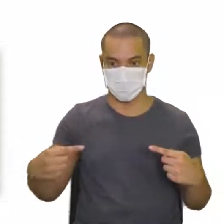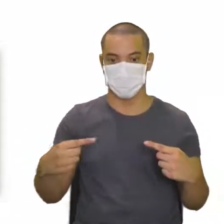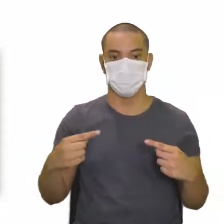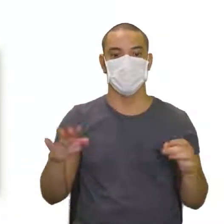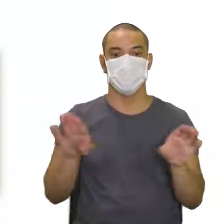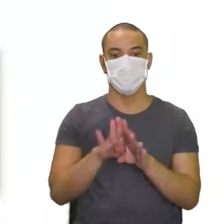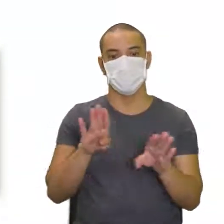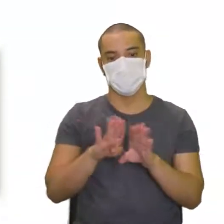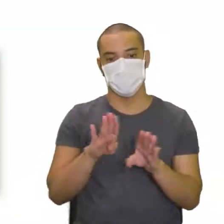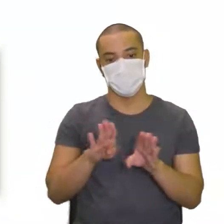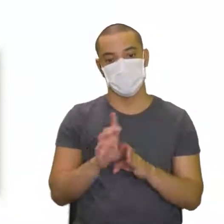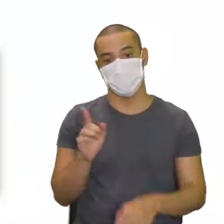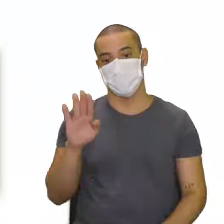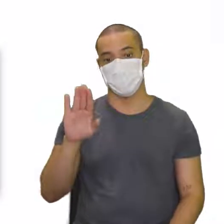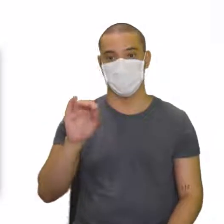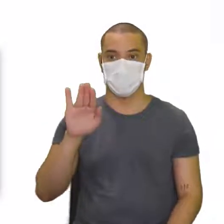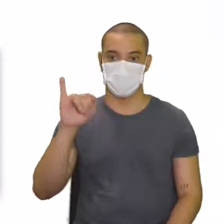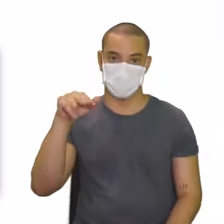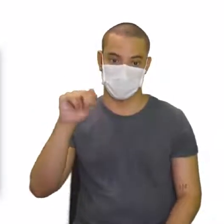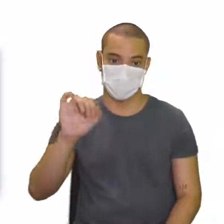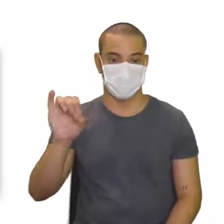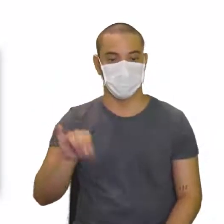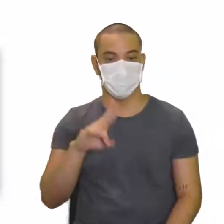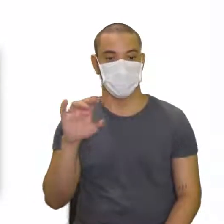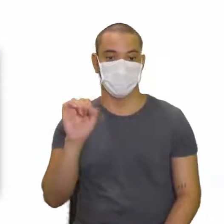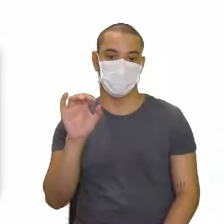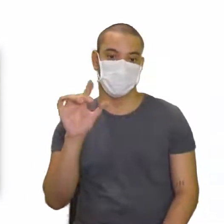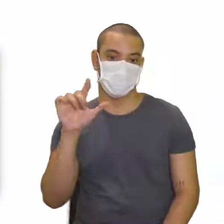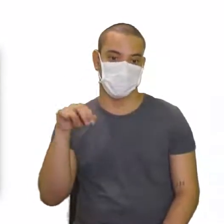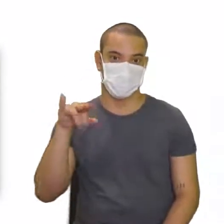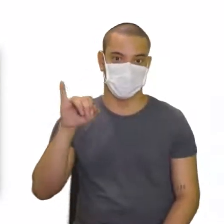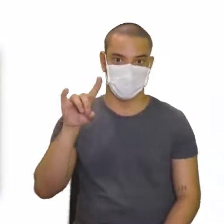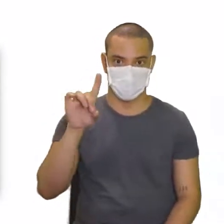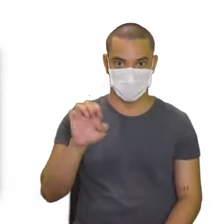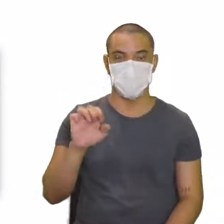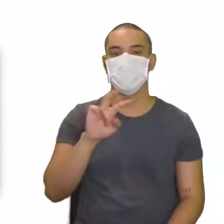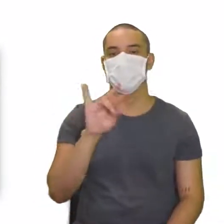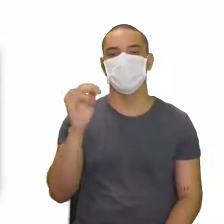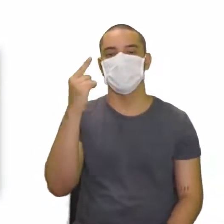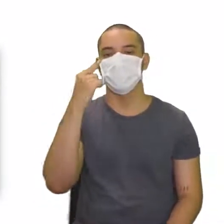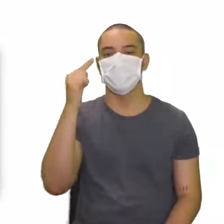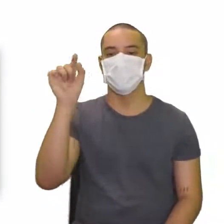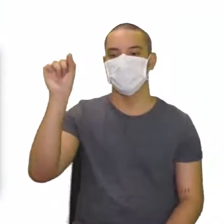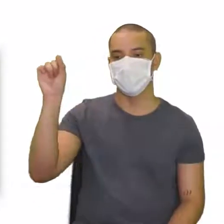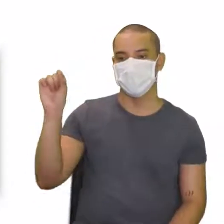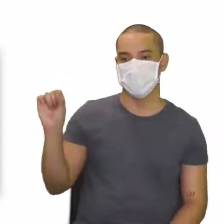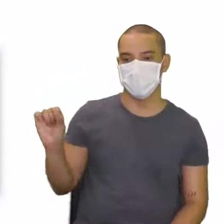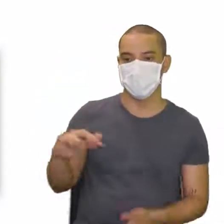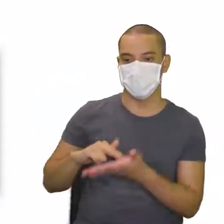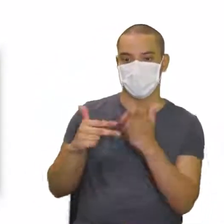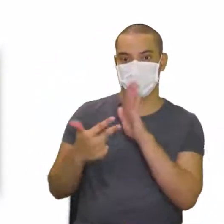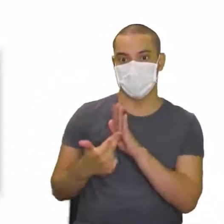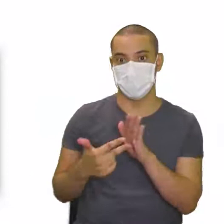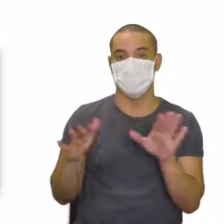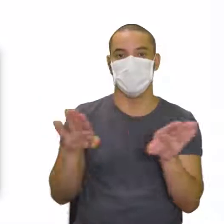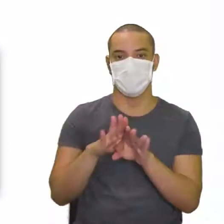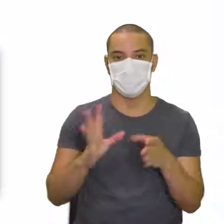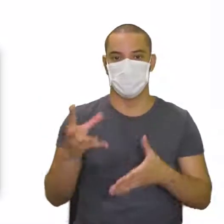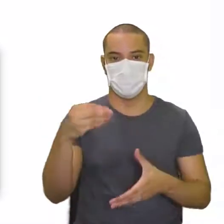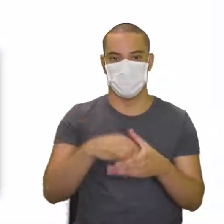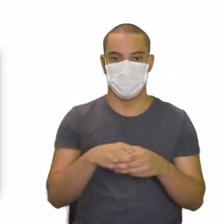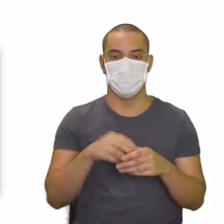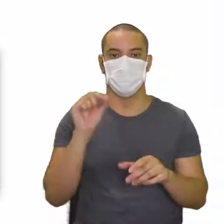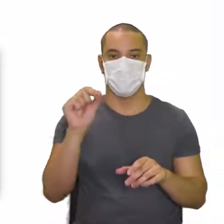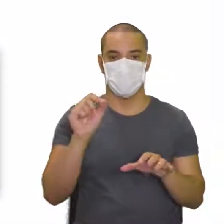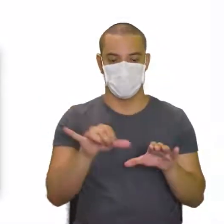chata, um solenoide. Então, nós vamos ver o que que é cada um desses itens aqui e vamos ver como o campo magnético